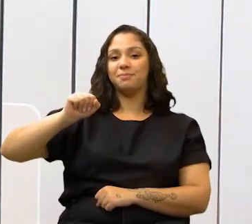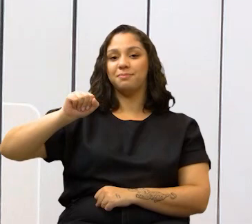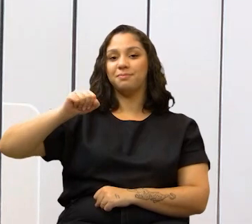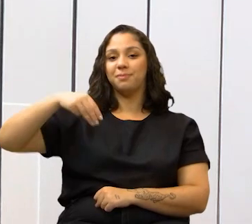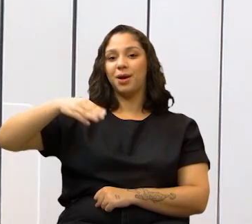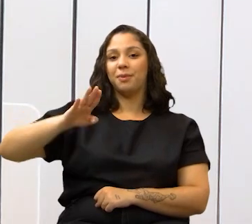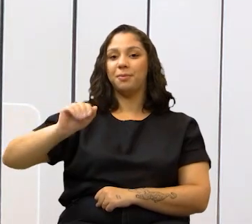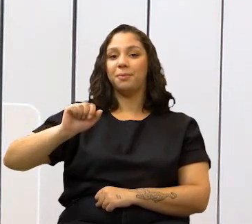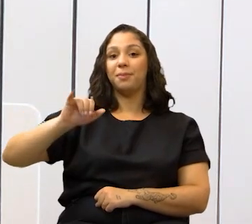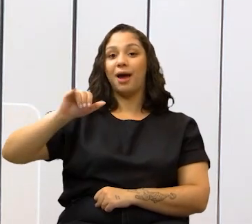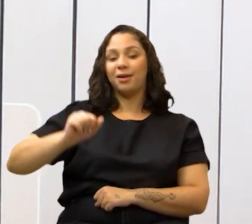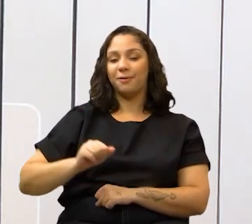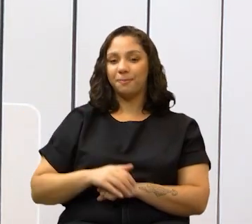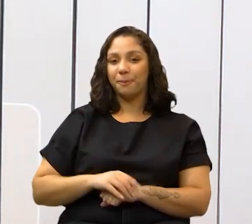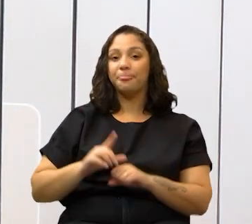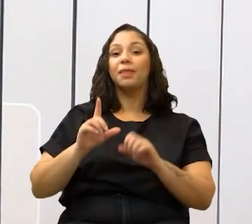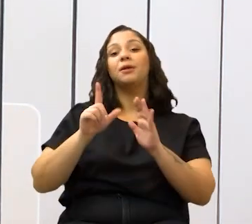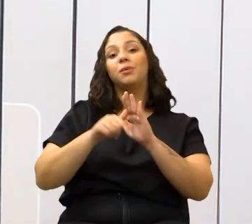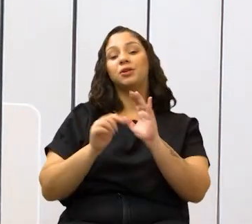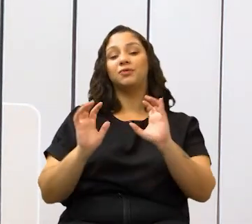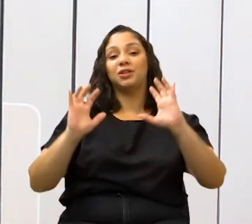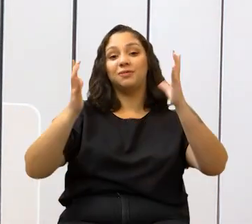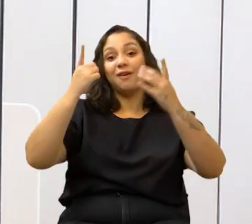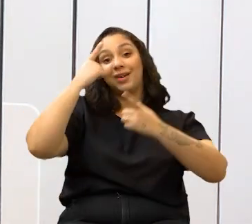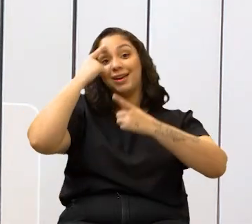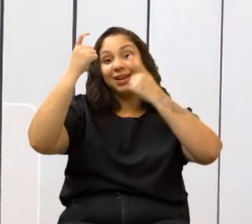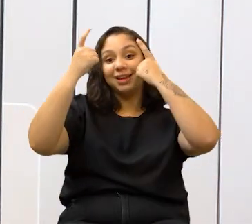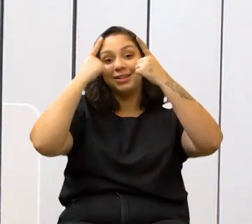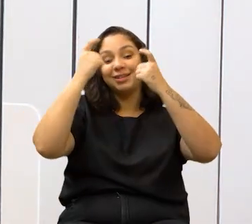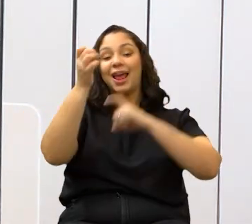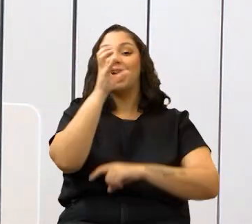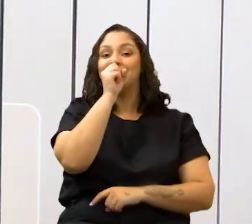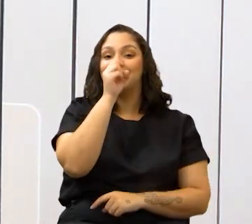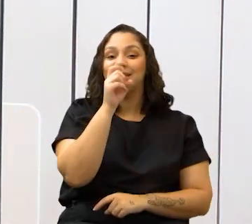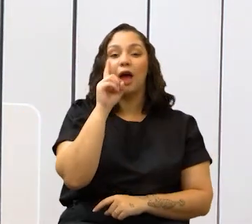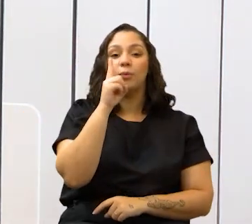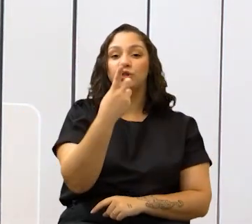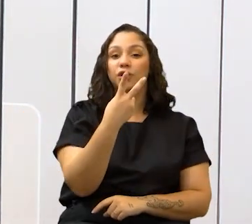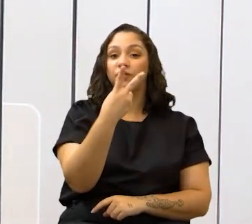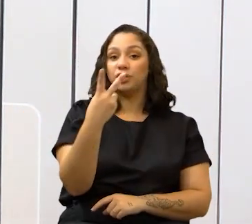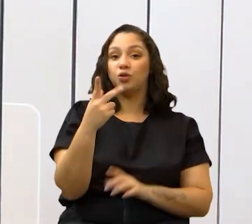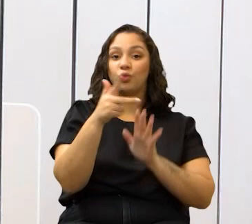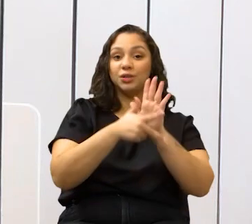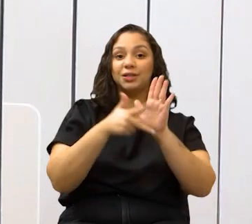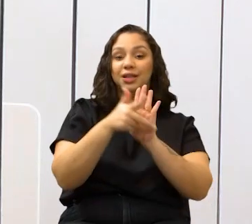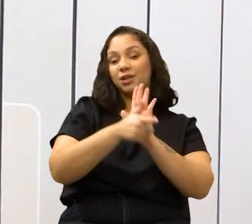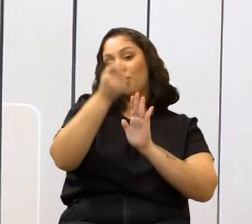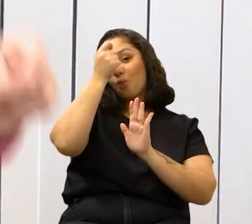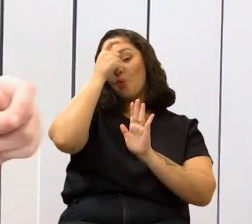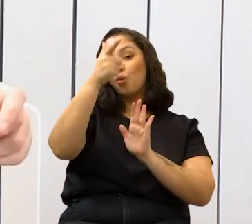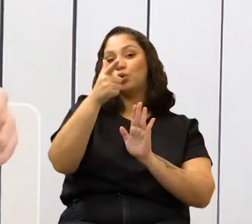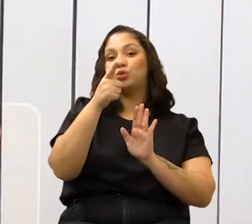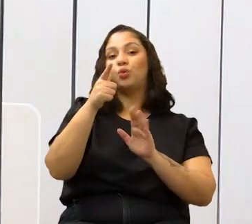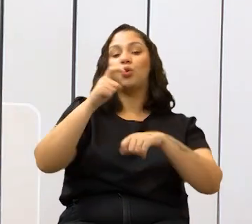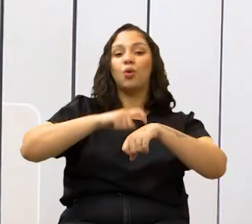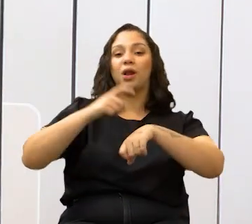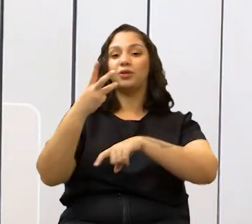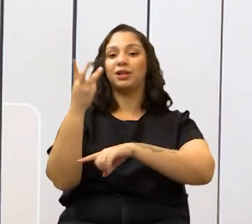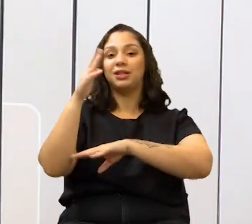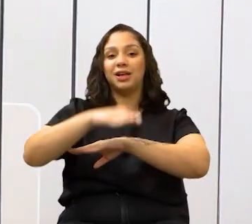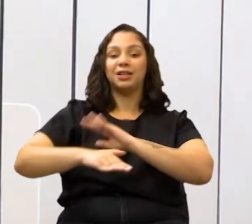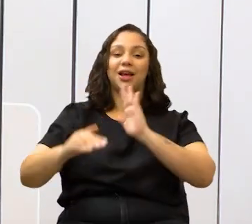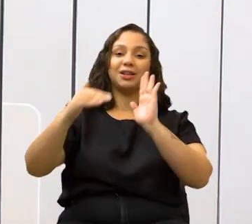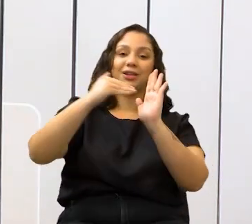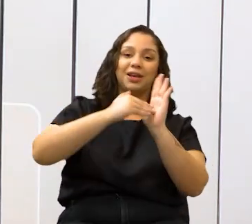o Festival Criativa vai ser realizado no sábado, dia 22, na Estação Cultura, das 3 horas da